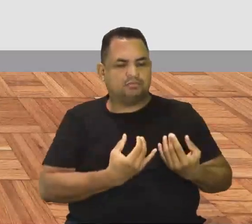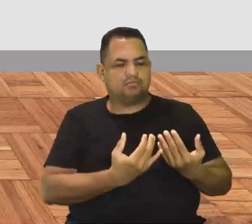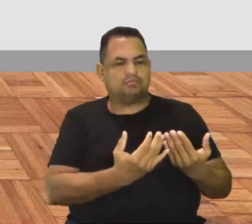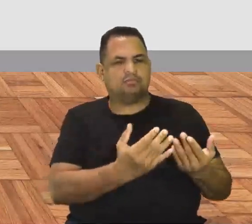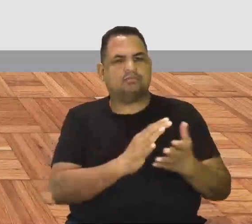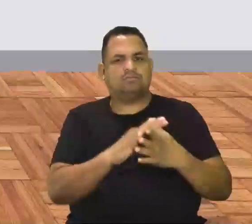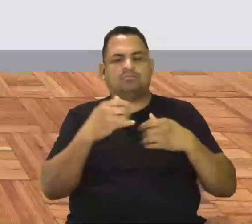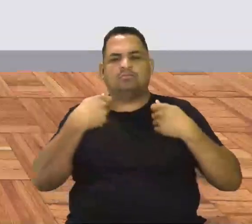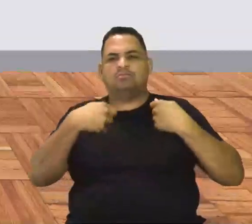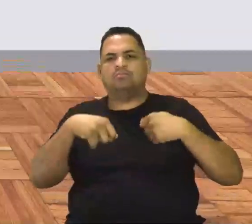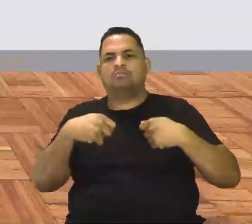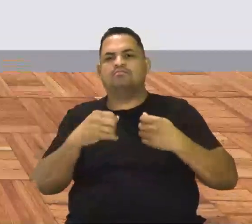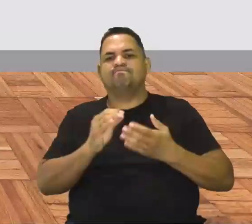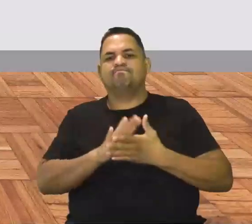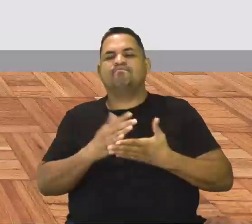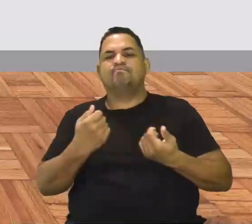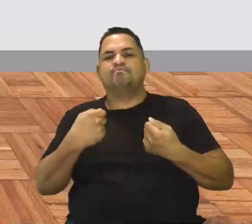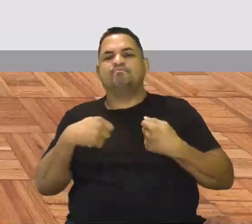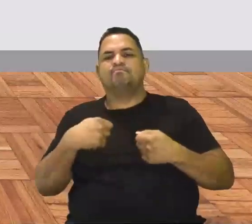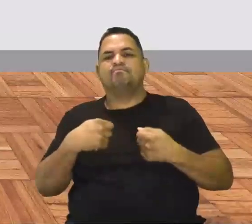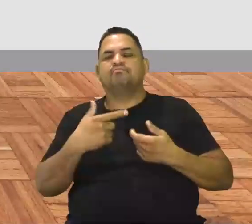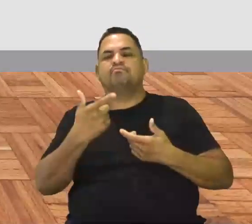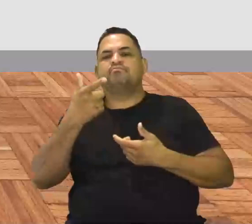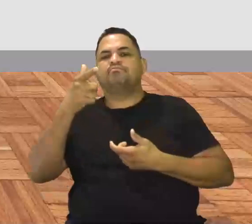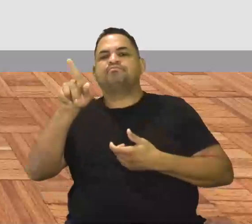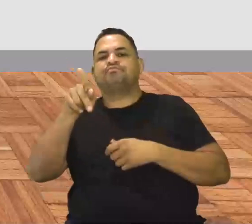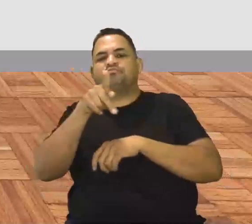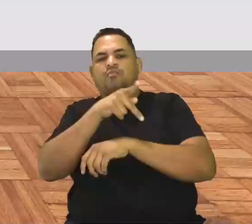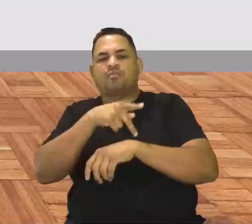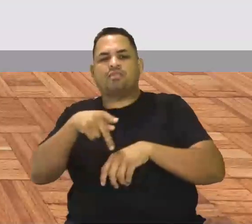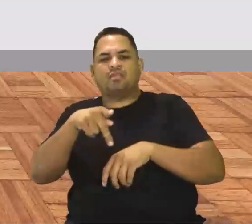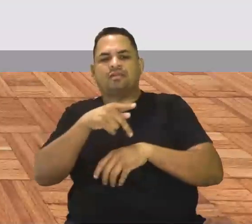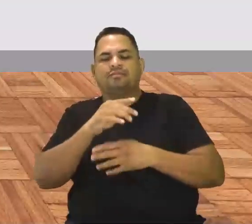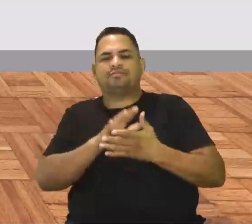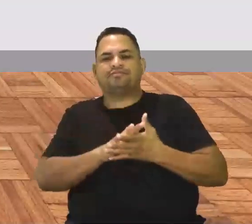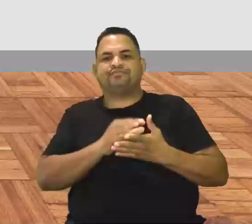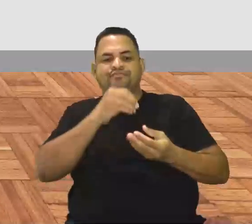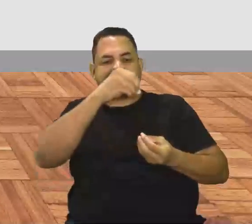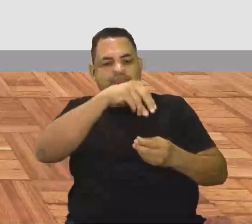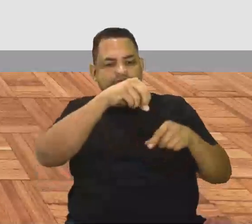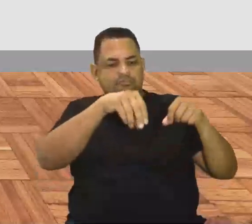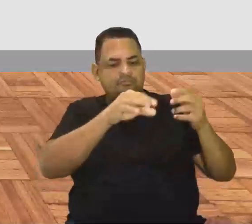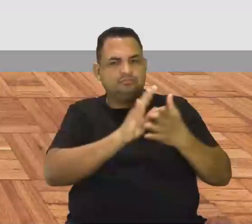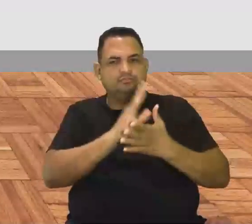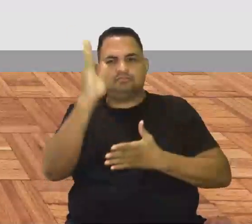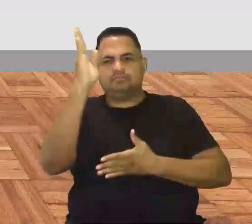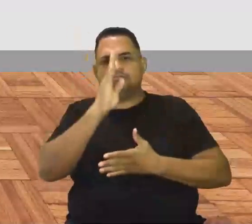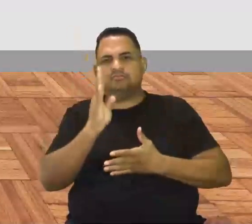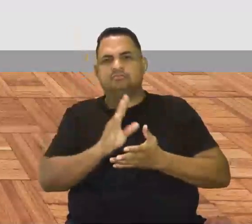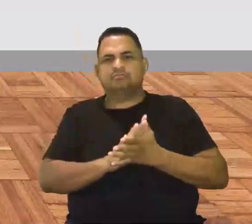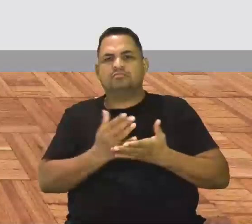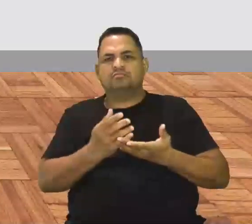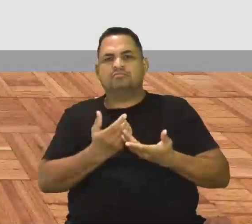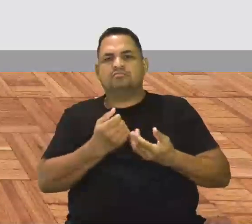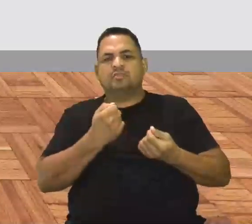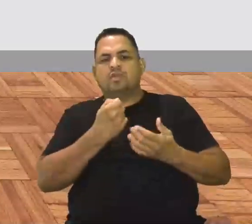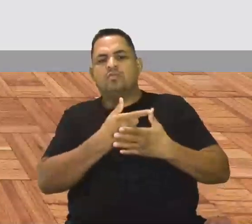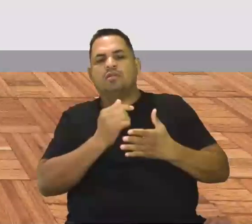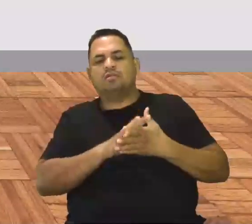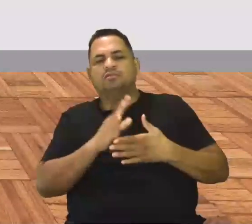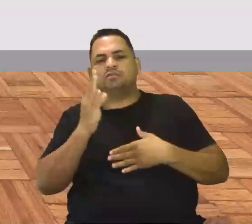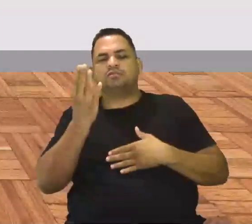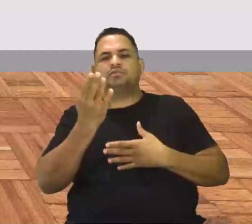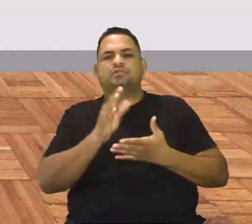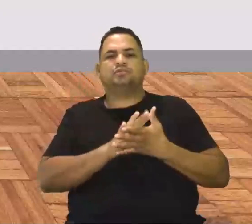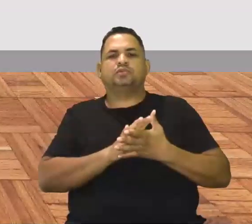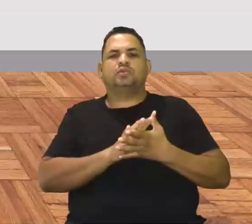ele depende de outros países que plante, igualmente o Brasil. Ele precisa comprar do Brasil, dos Estados